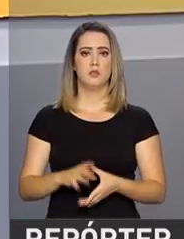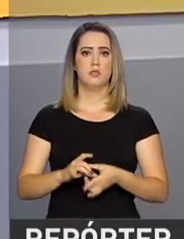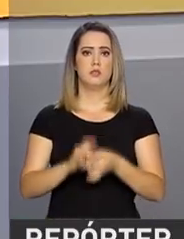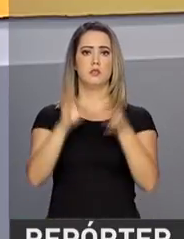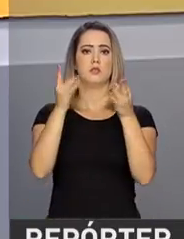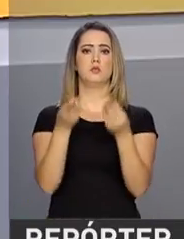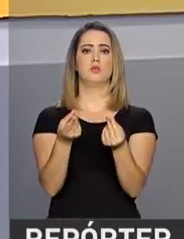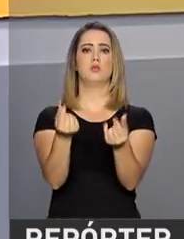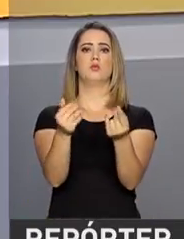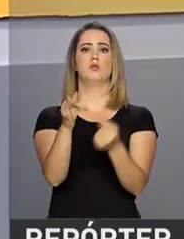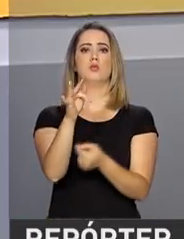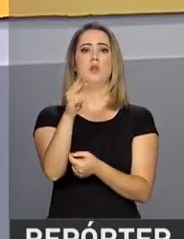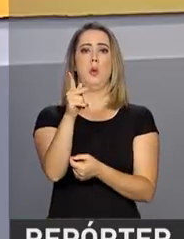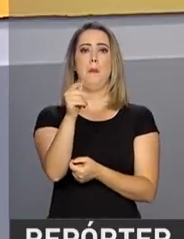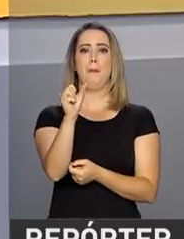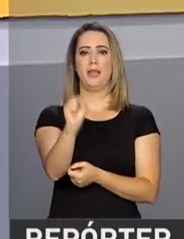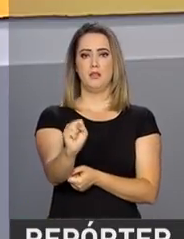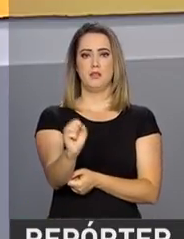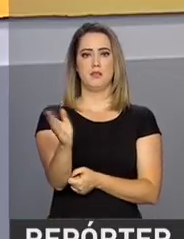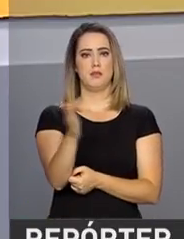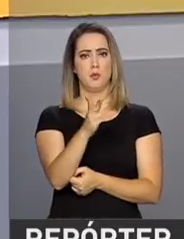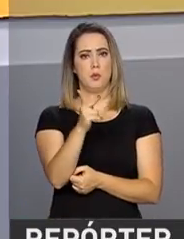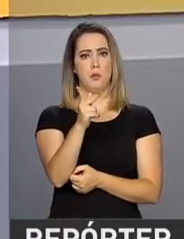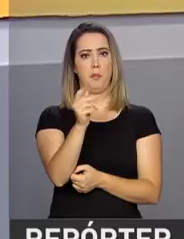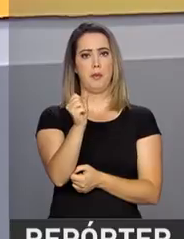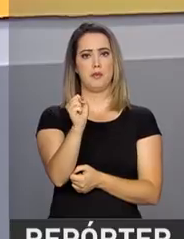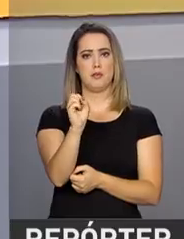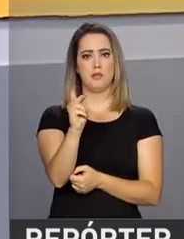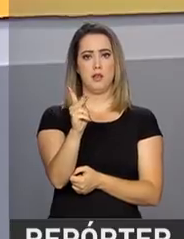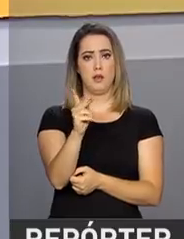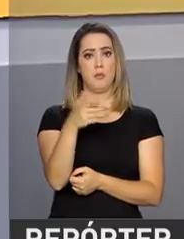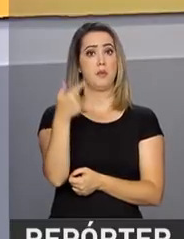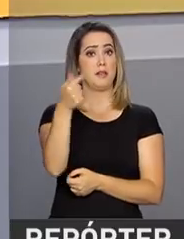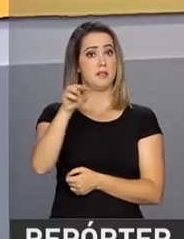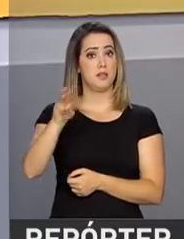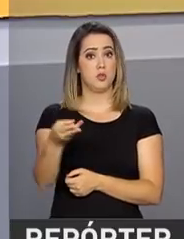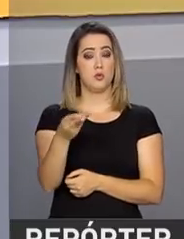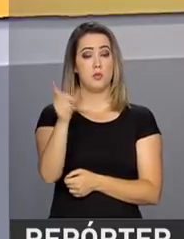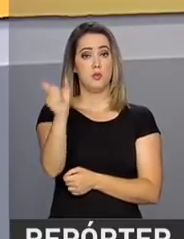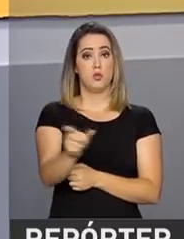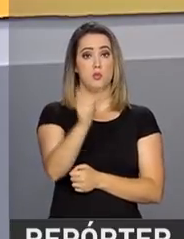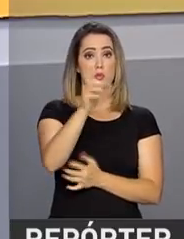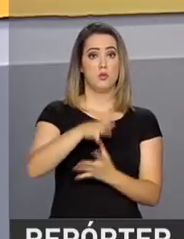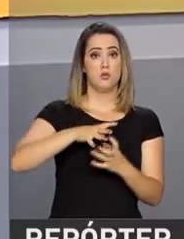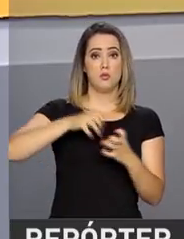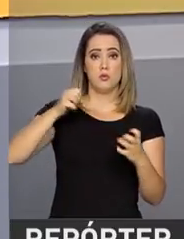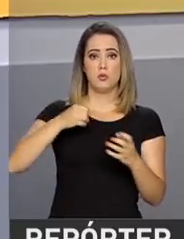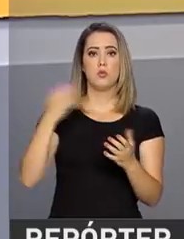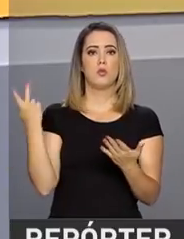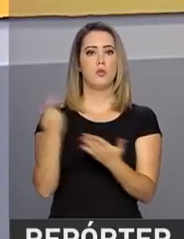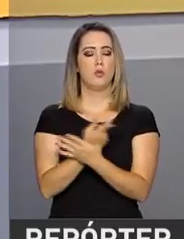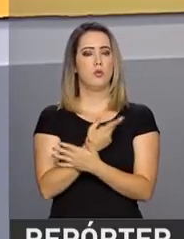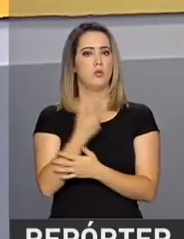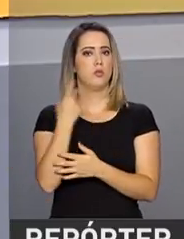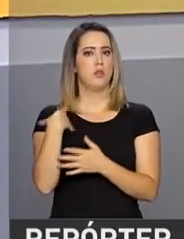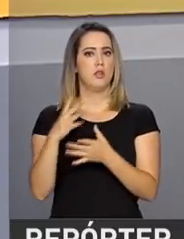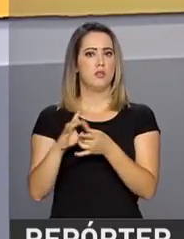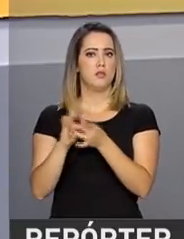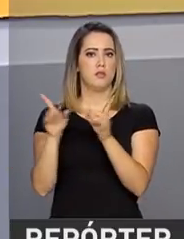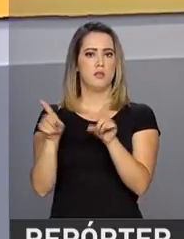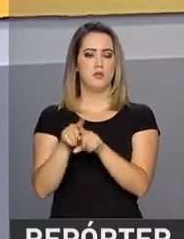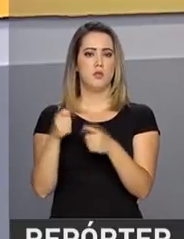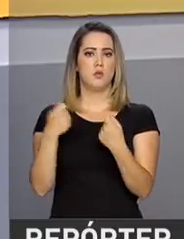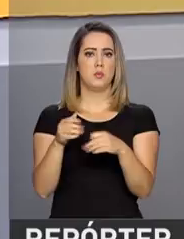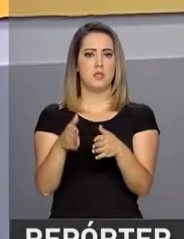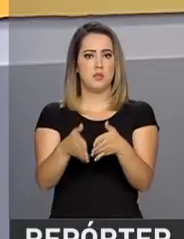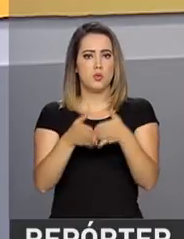liberação dos recursos do fundo PIS/PASEP para 7 milhões e 800 mil idosos será feita de forma automática, sem necessidade